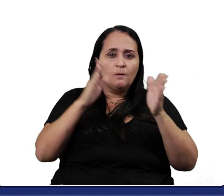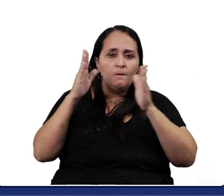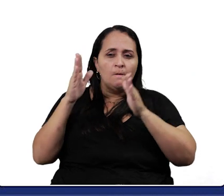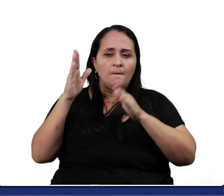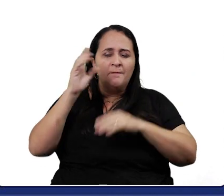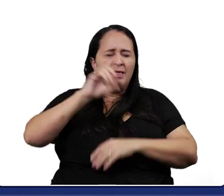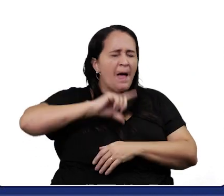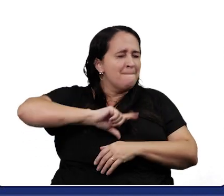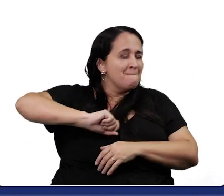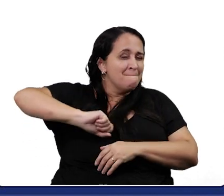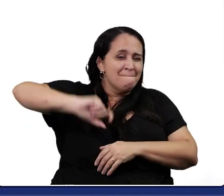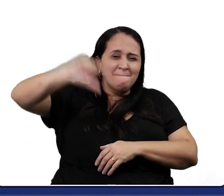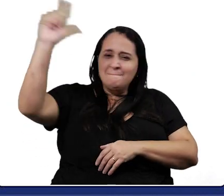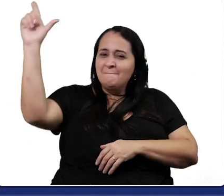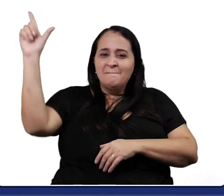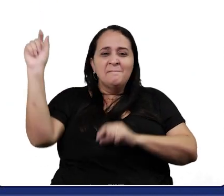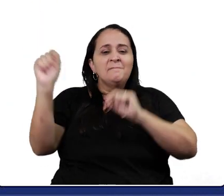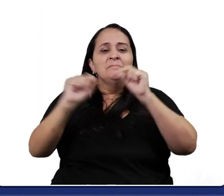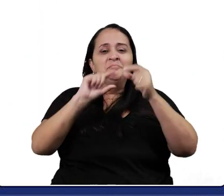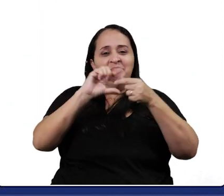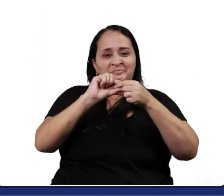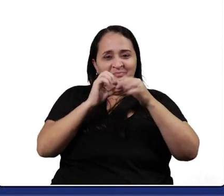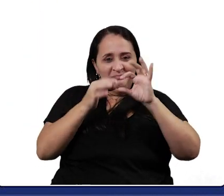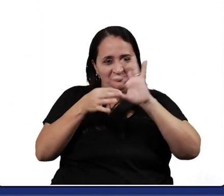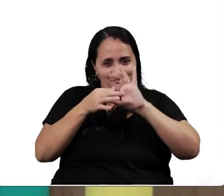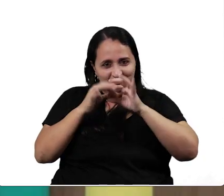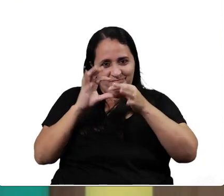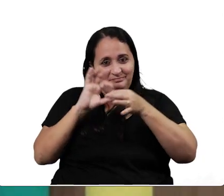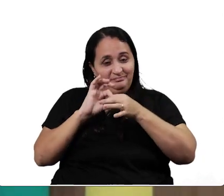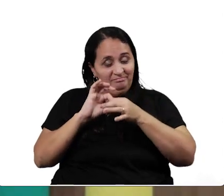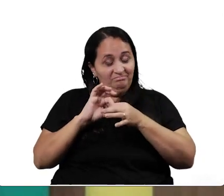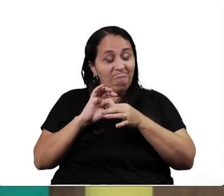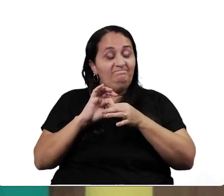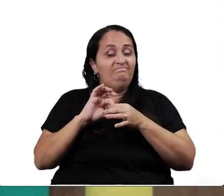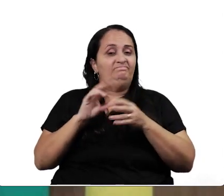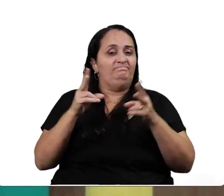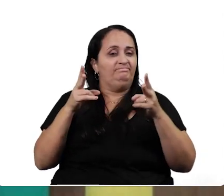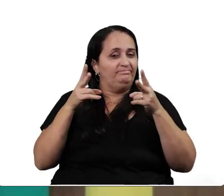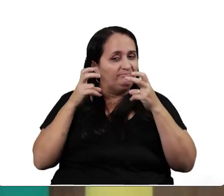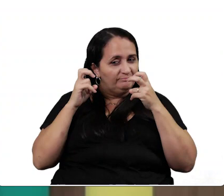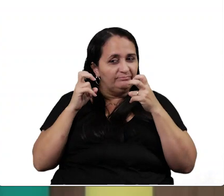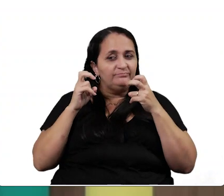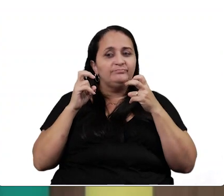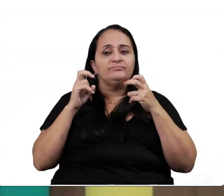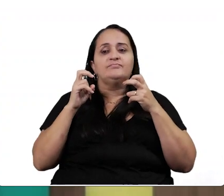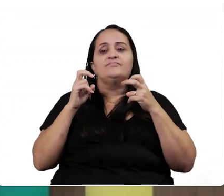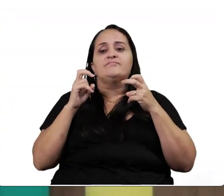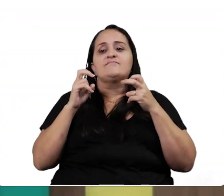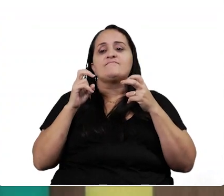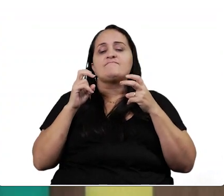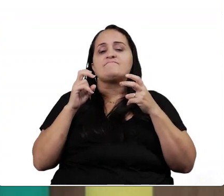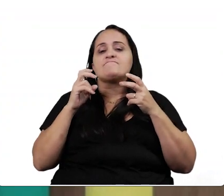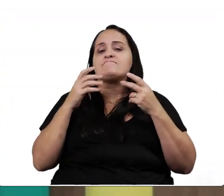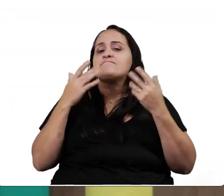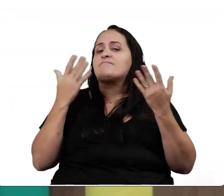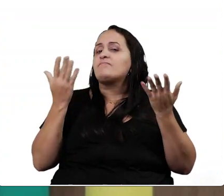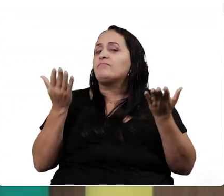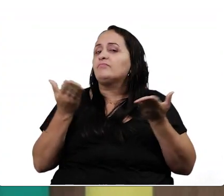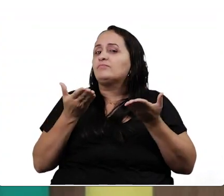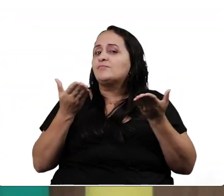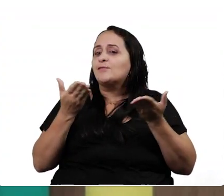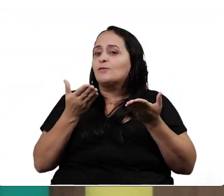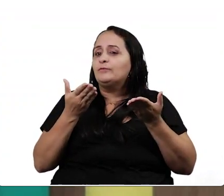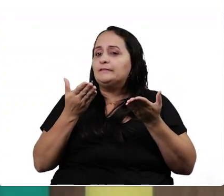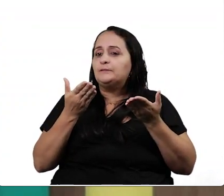maior competição de esporte mundial. Já sacou mais ou menos, né, do que a gente vai